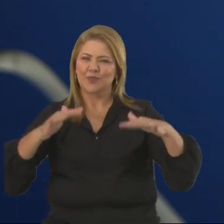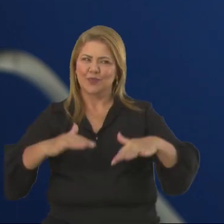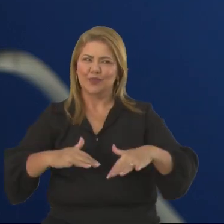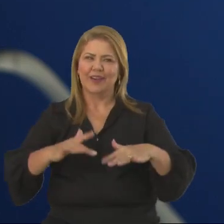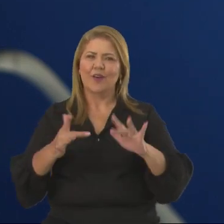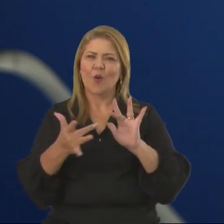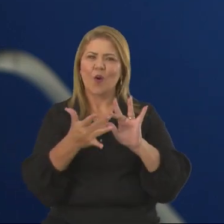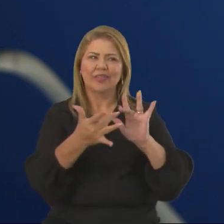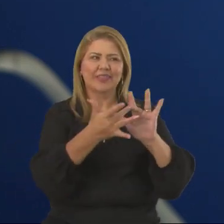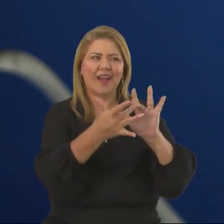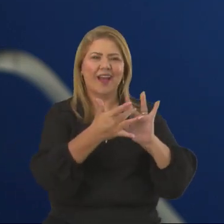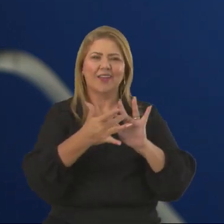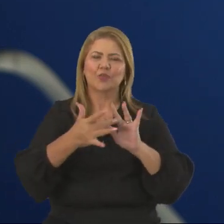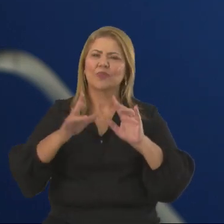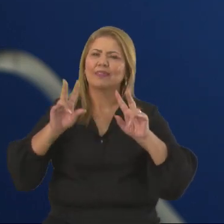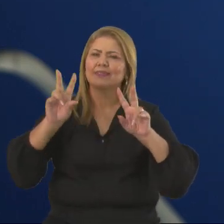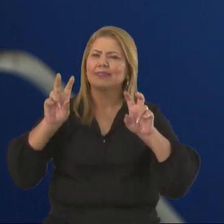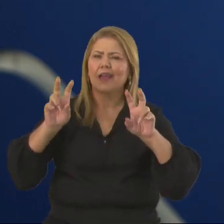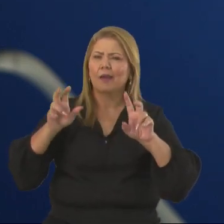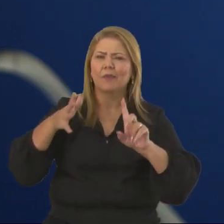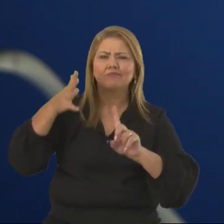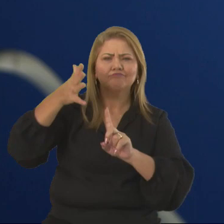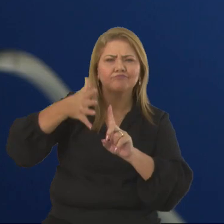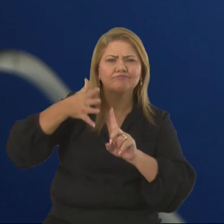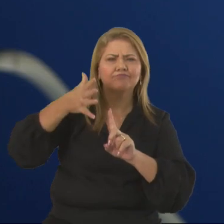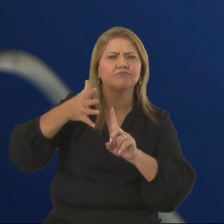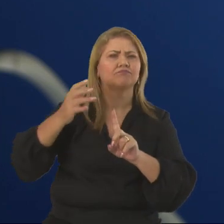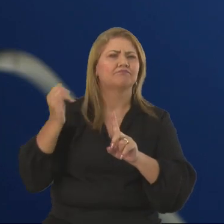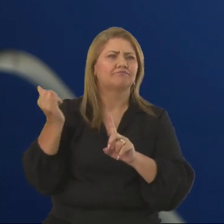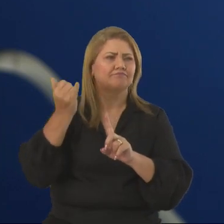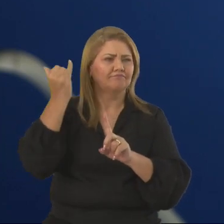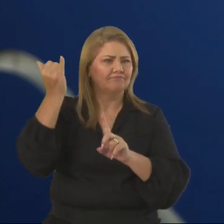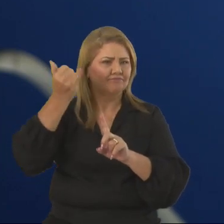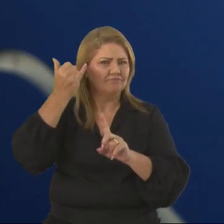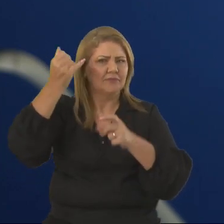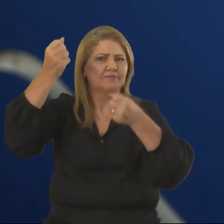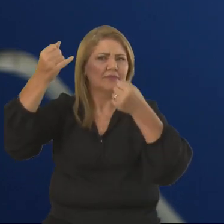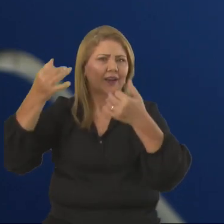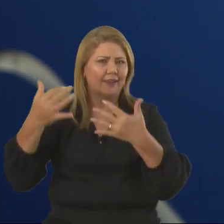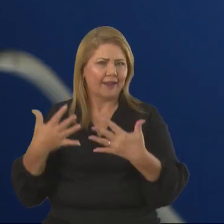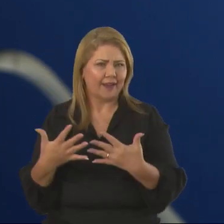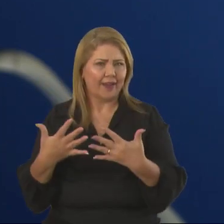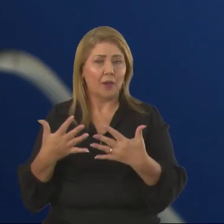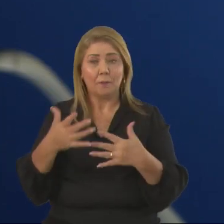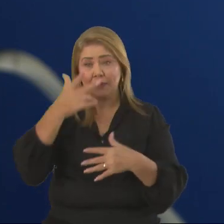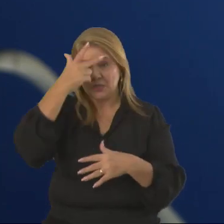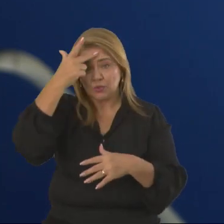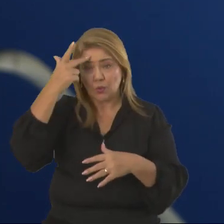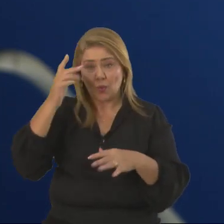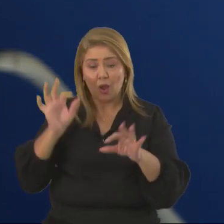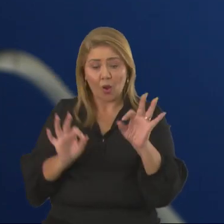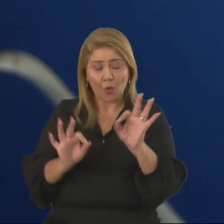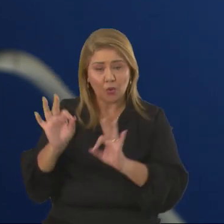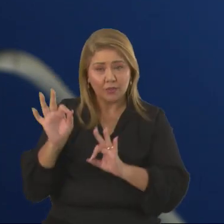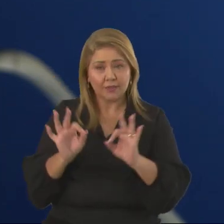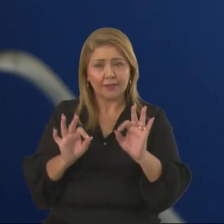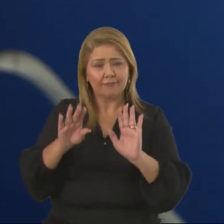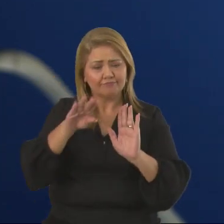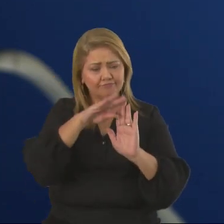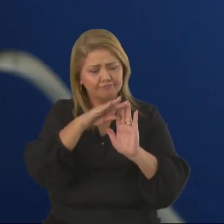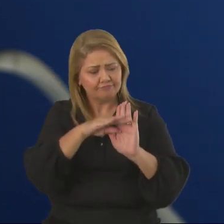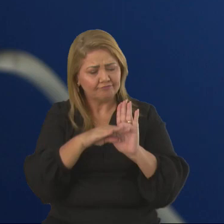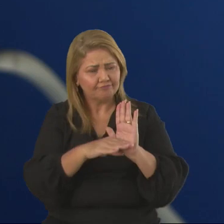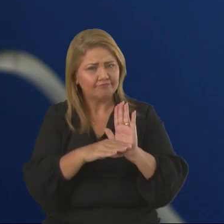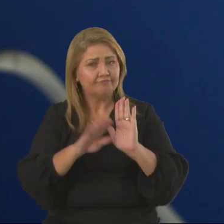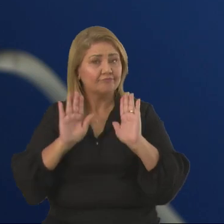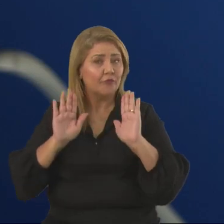contato com temas de extrema relevância e que os organizadores reputam caros às